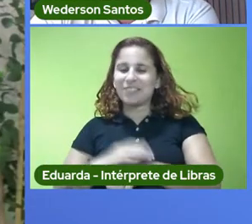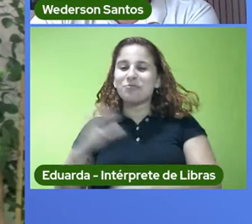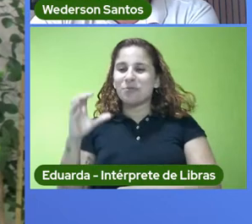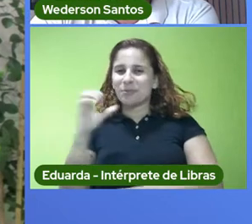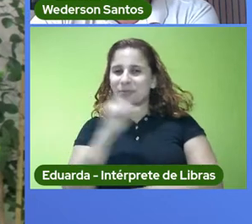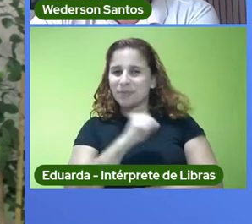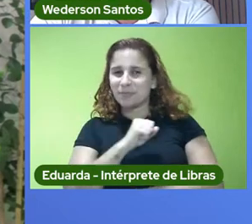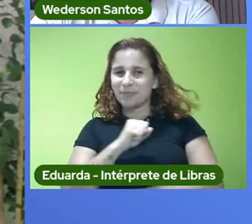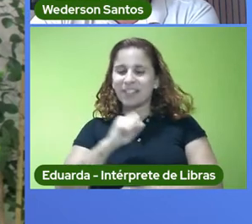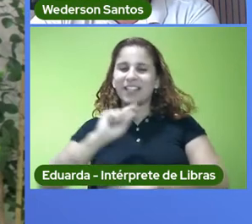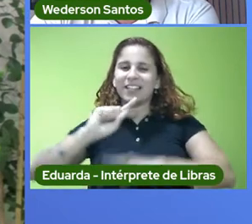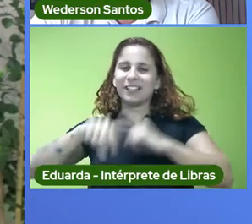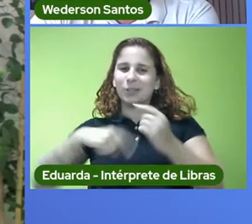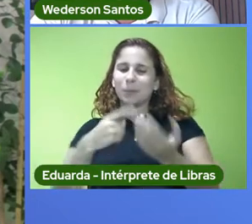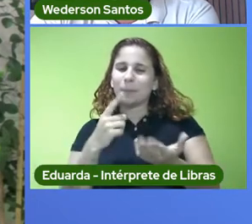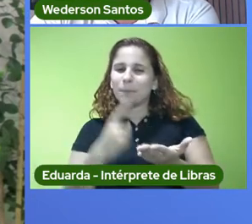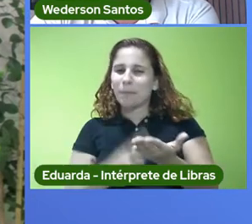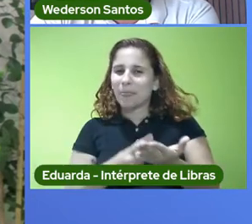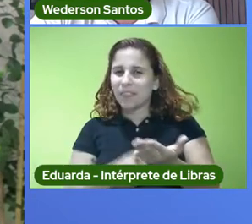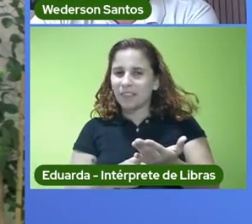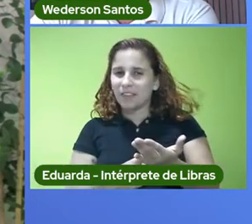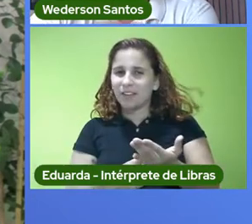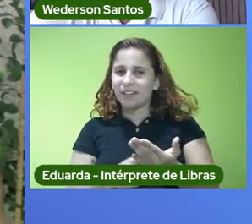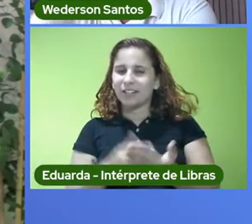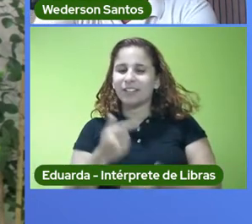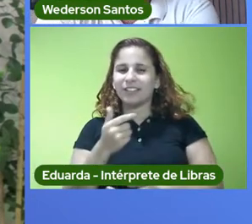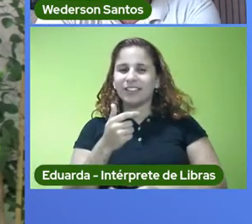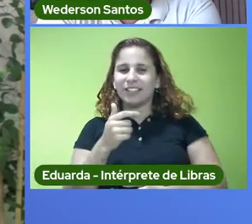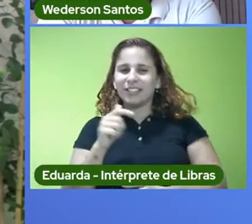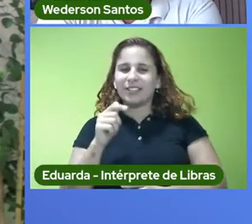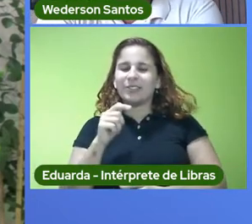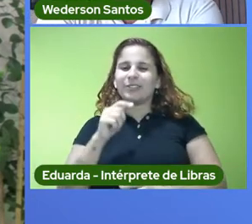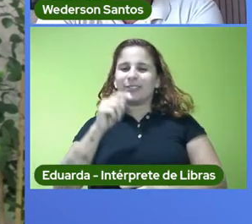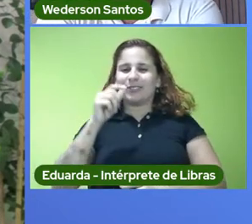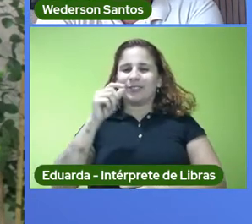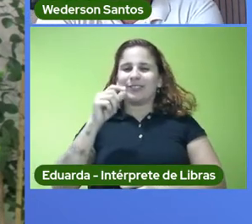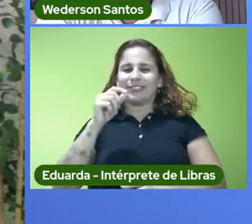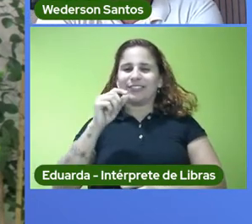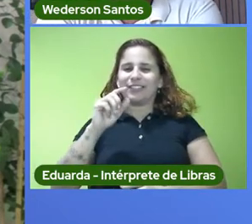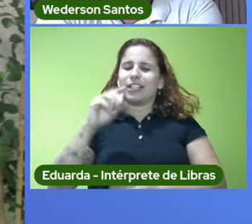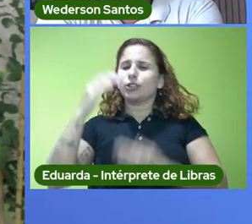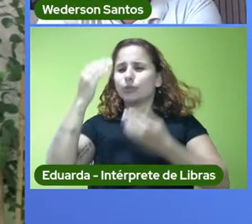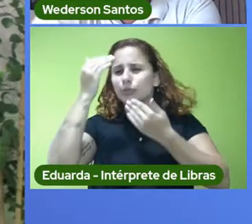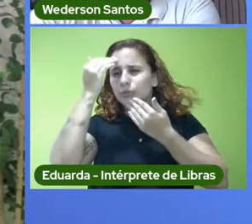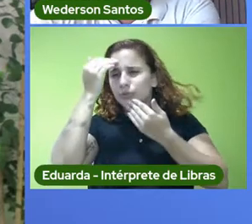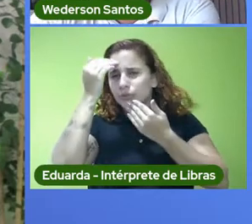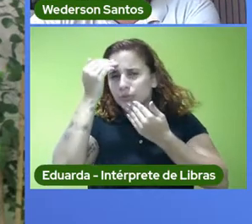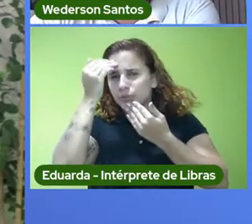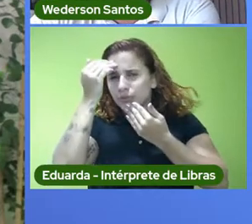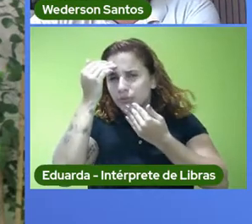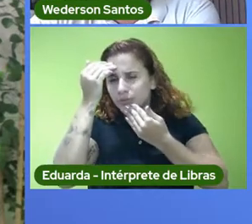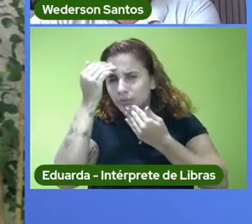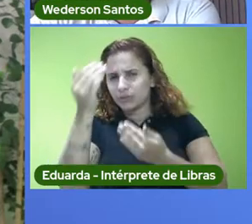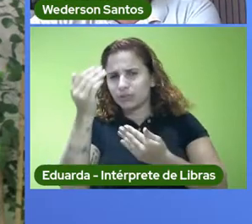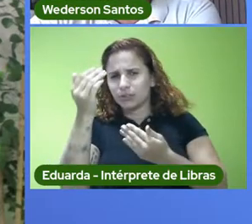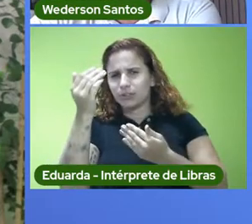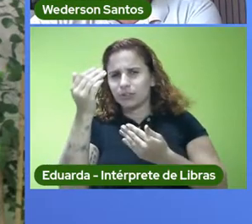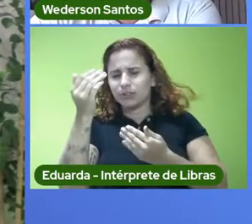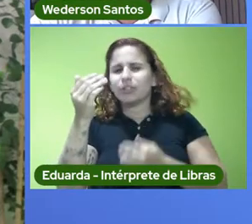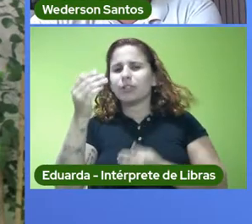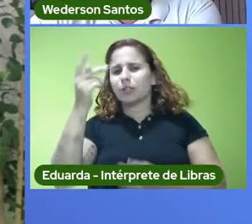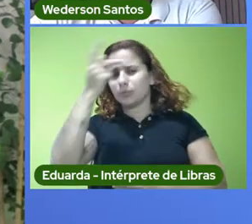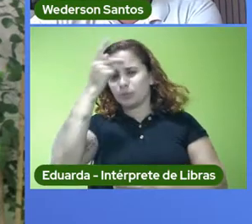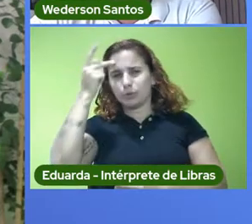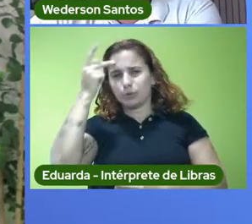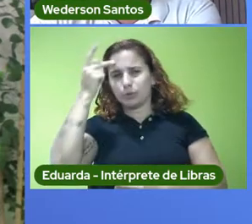né, Nara, marcar um bis aí, né? A gente agradece muito a participação de todos aí que tiveram conosco,